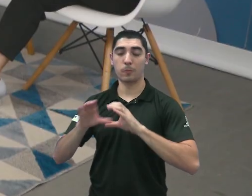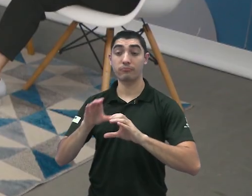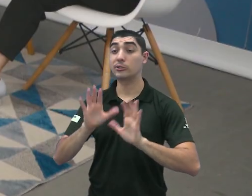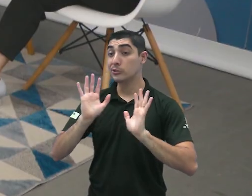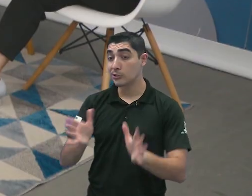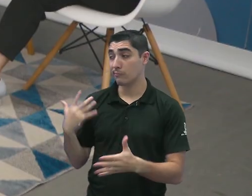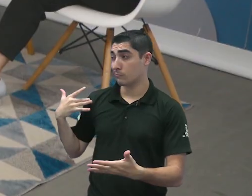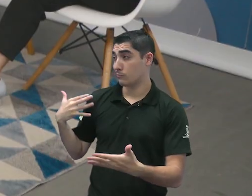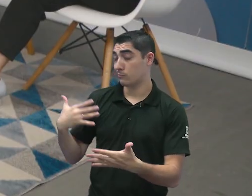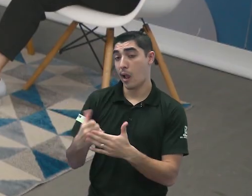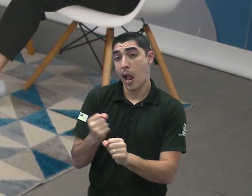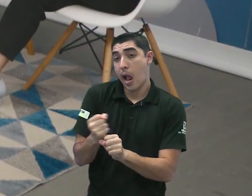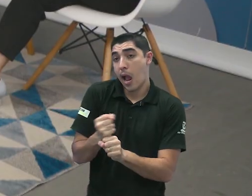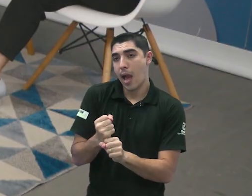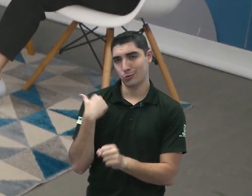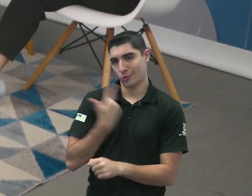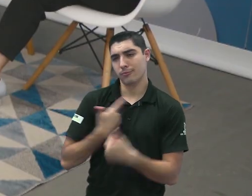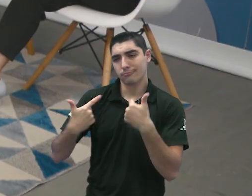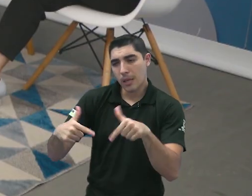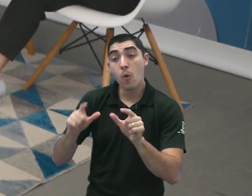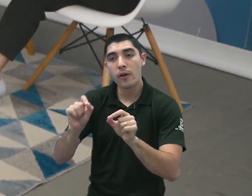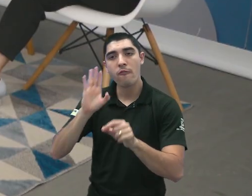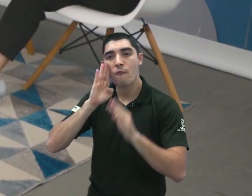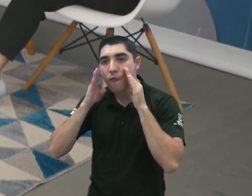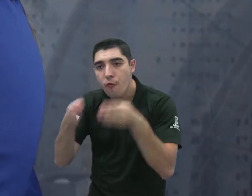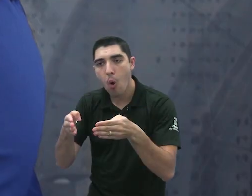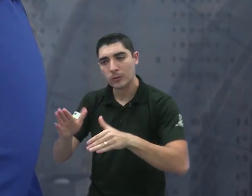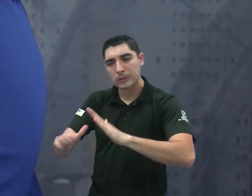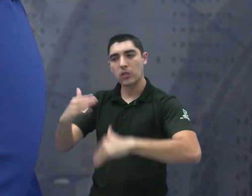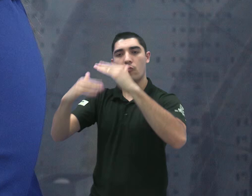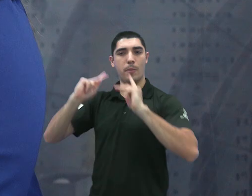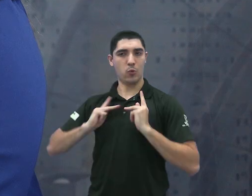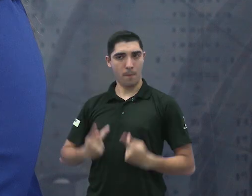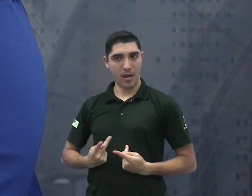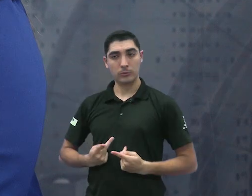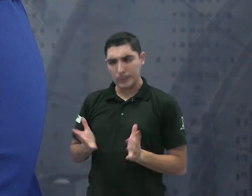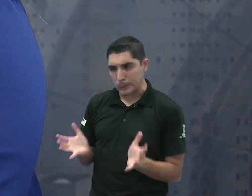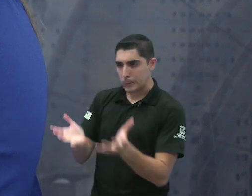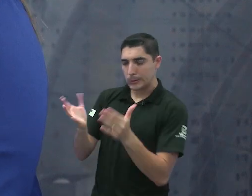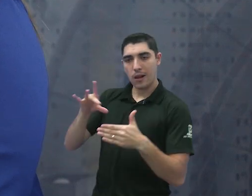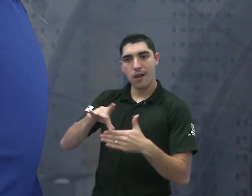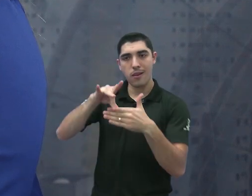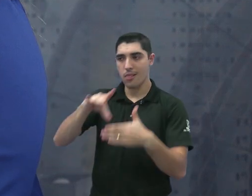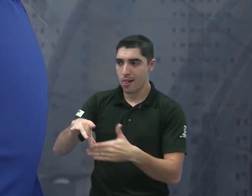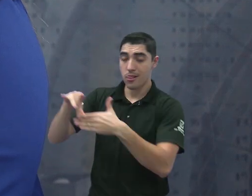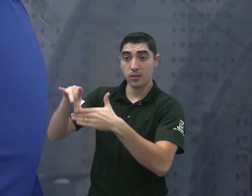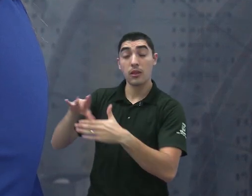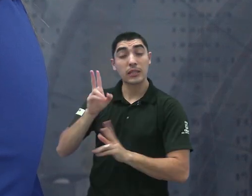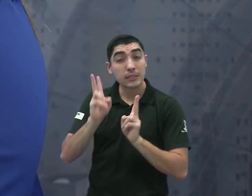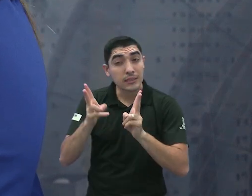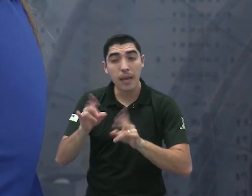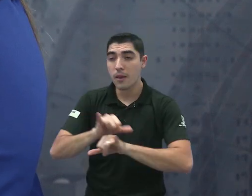estamos aí no mercado de trabalho, trabalhando com desenvolvimento humano, fazendo desenvolvimento de liderança de equipes, e sempre a gente pega